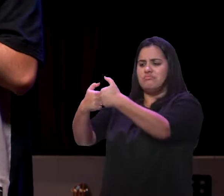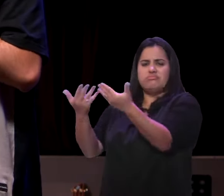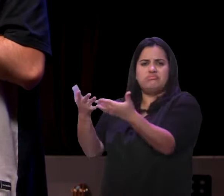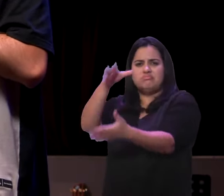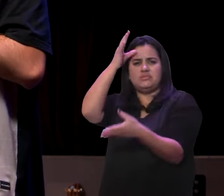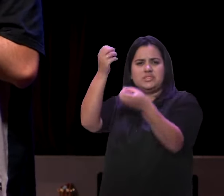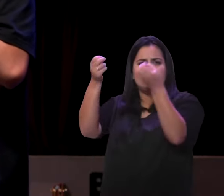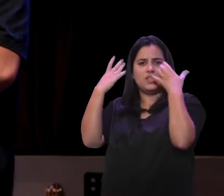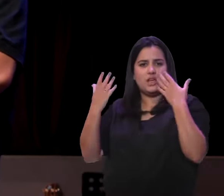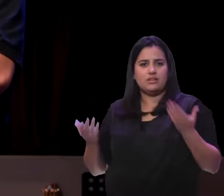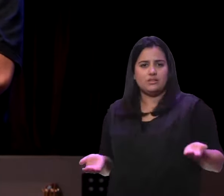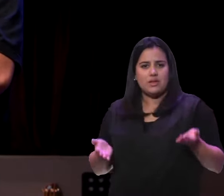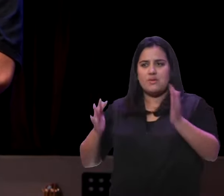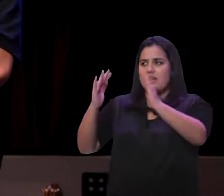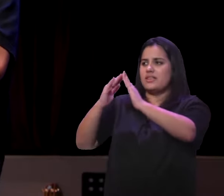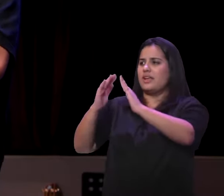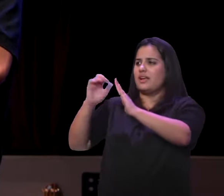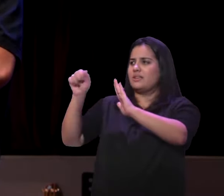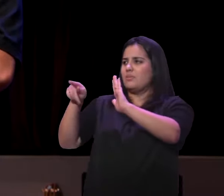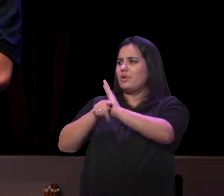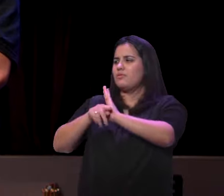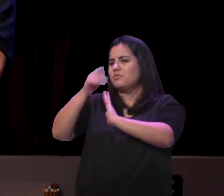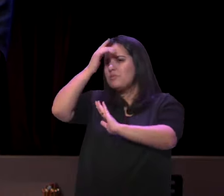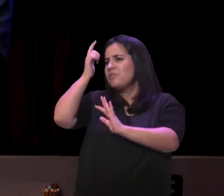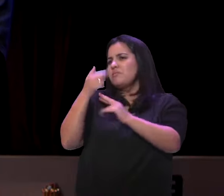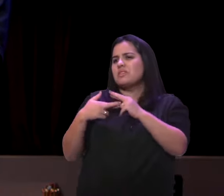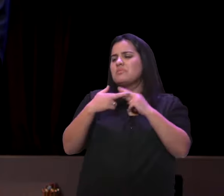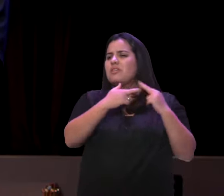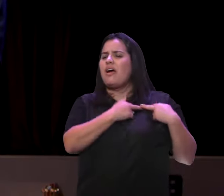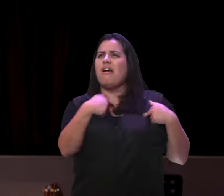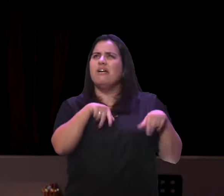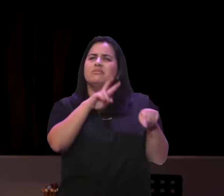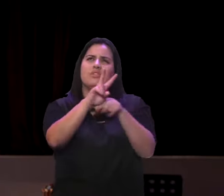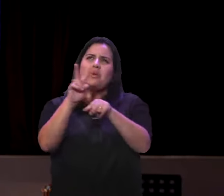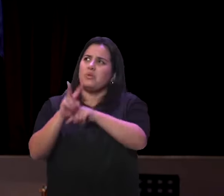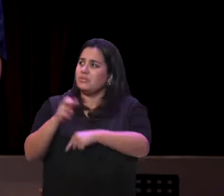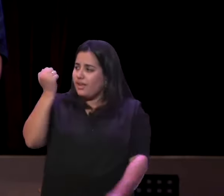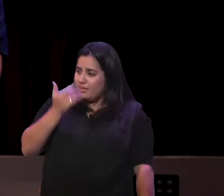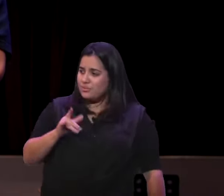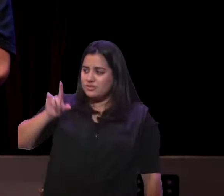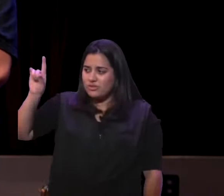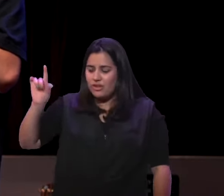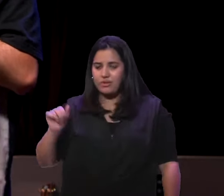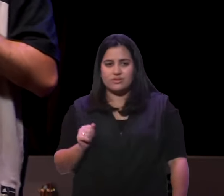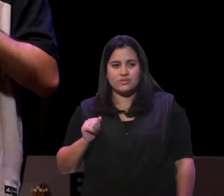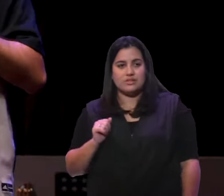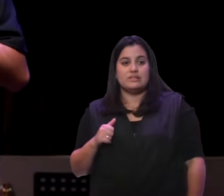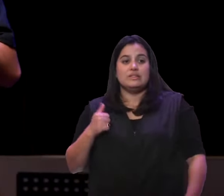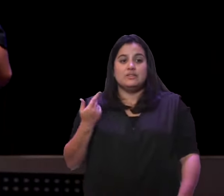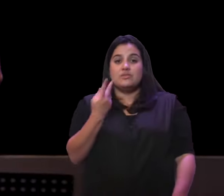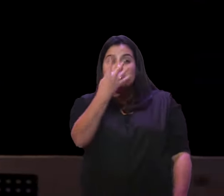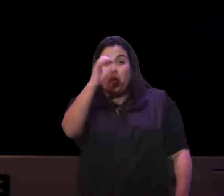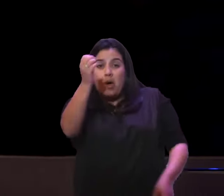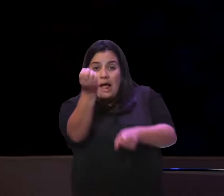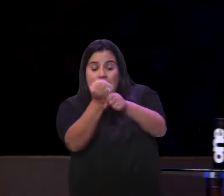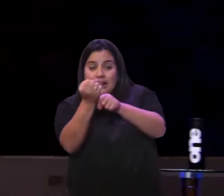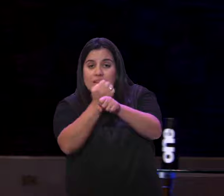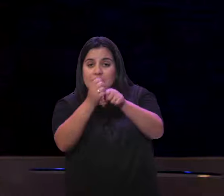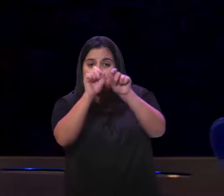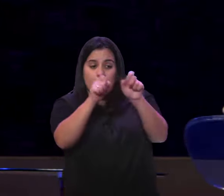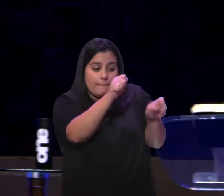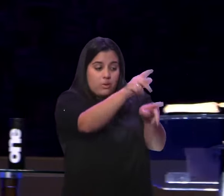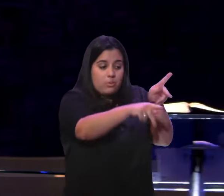esquecida na casa de um irmão que ficou responsável por cuidar da presença de Deus. E durante 40 anos o povo de